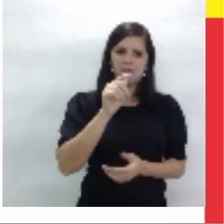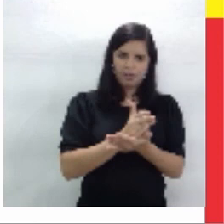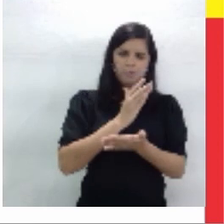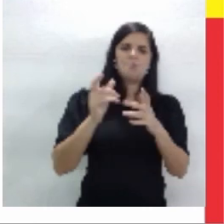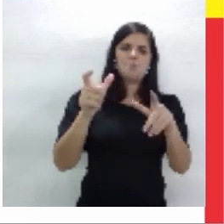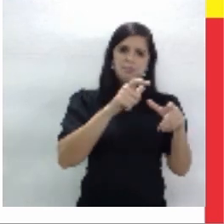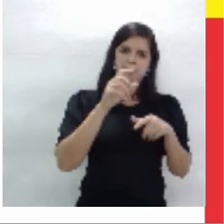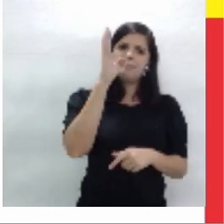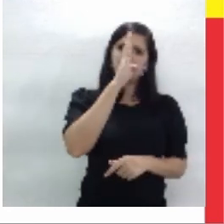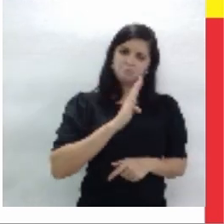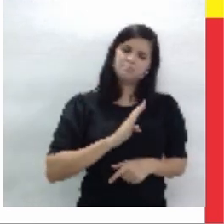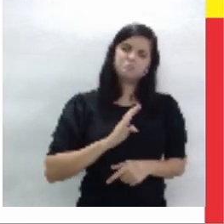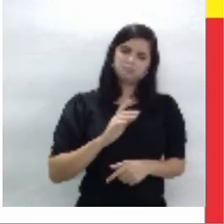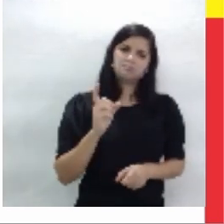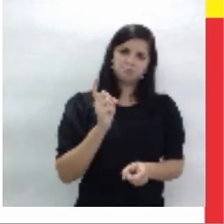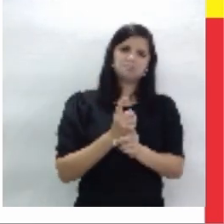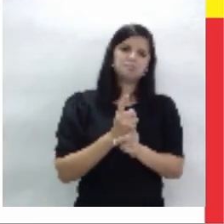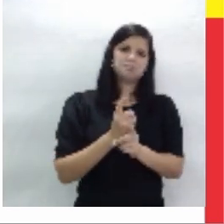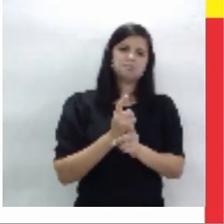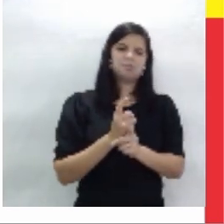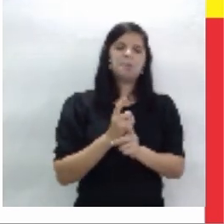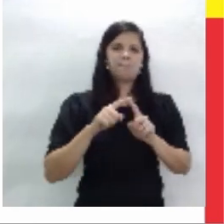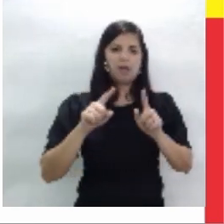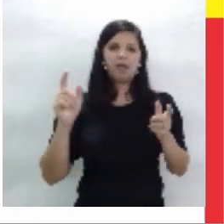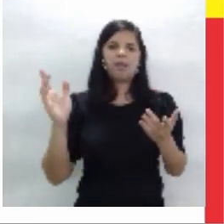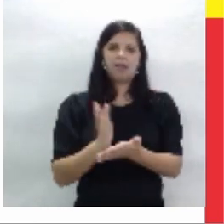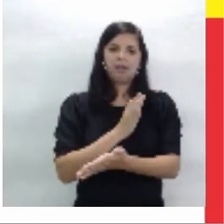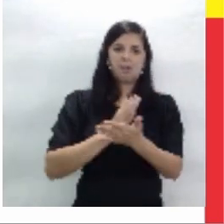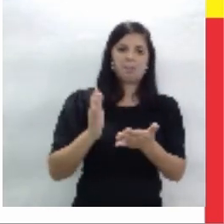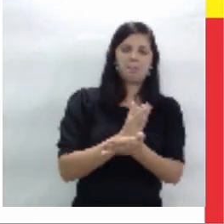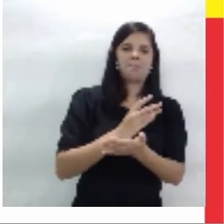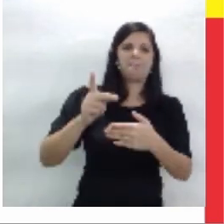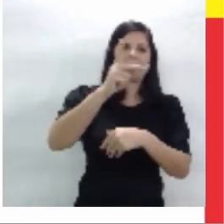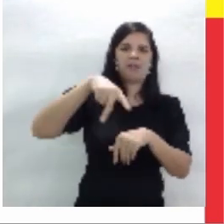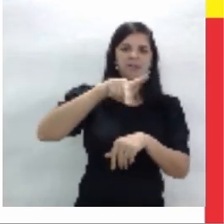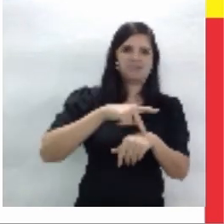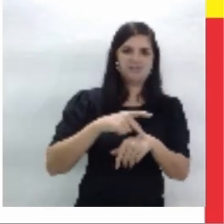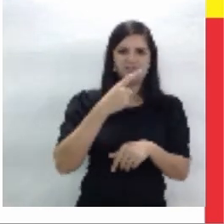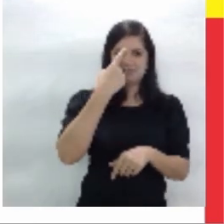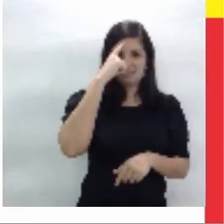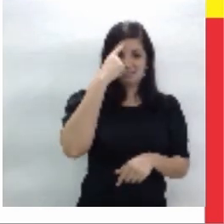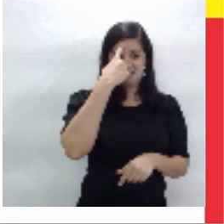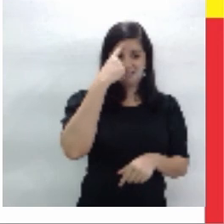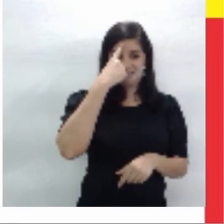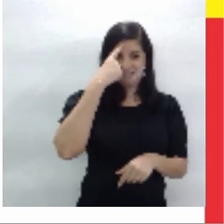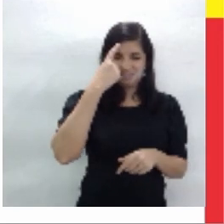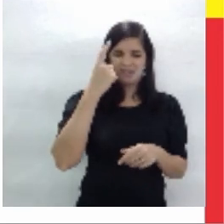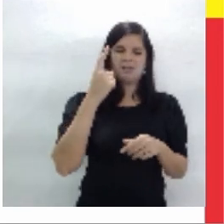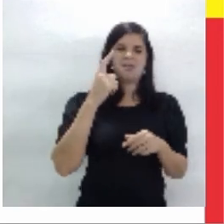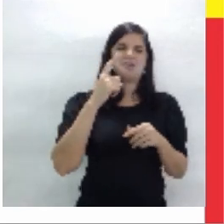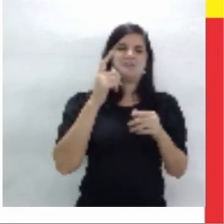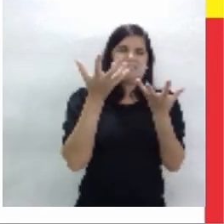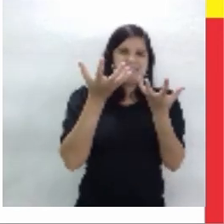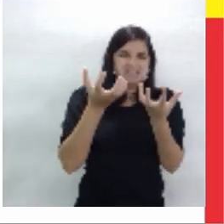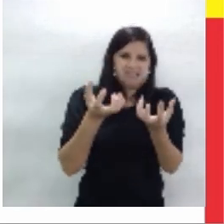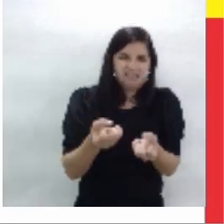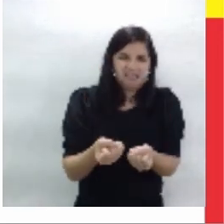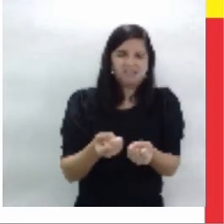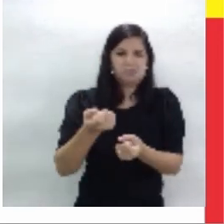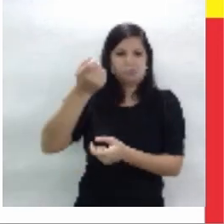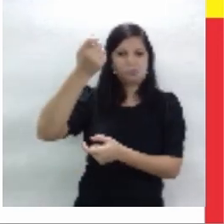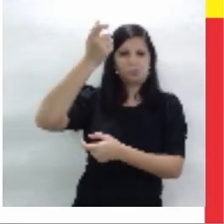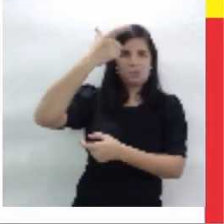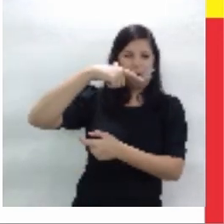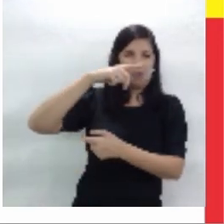temos. Tá? Você vê aí, né, uma quantidade de pessoas na Índia, no período das secas, tá? Indo buscar água e andando aí por quilômetros